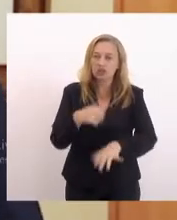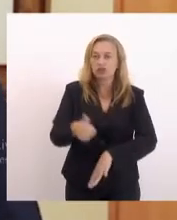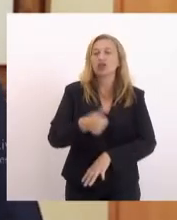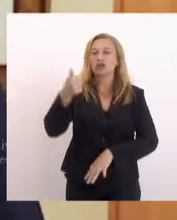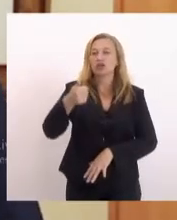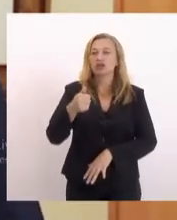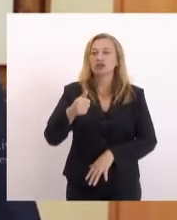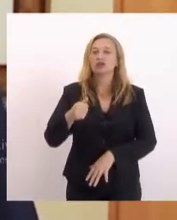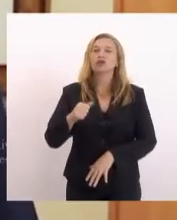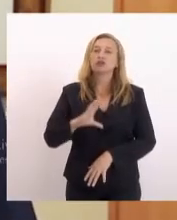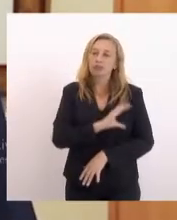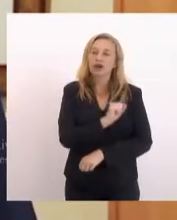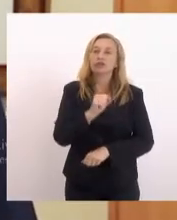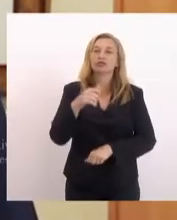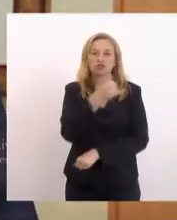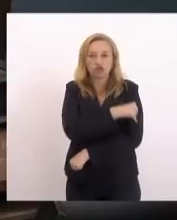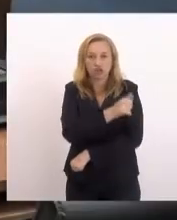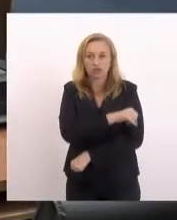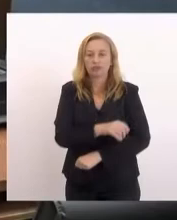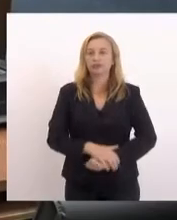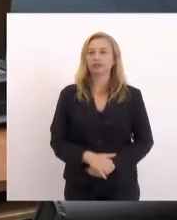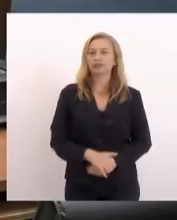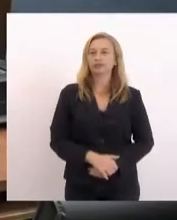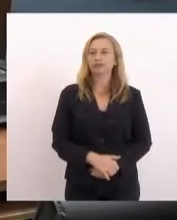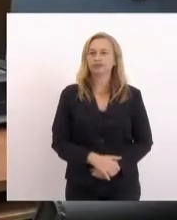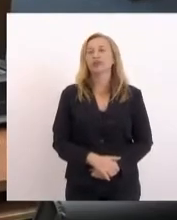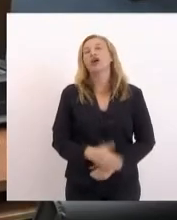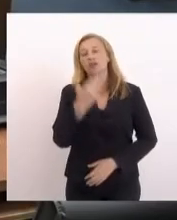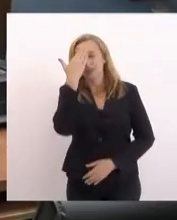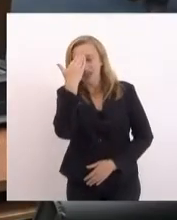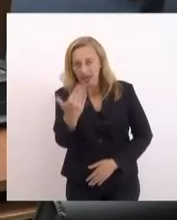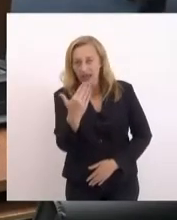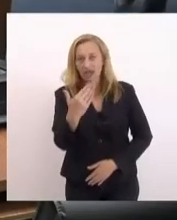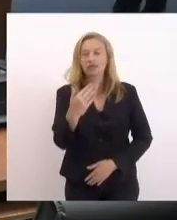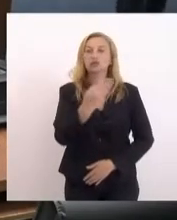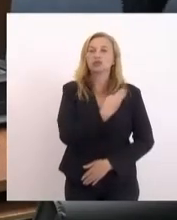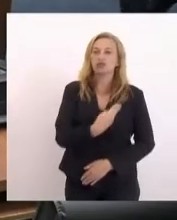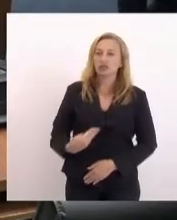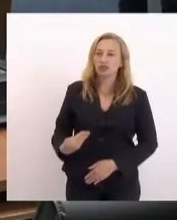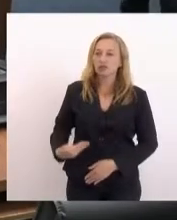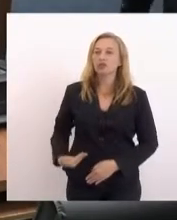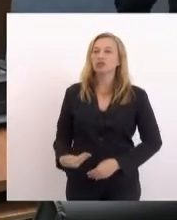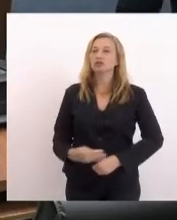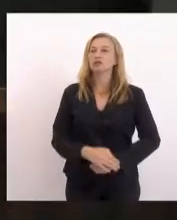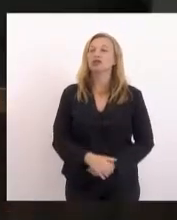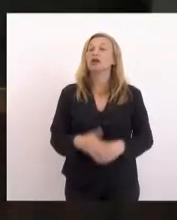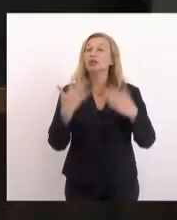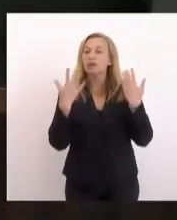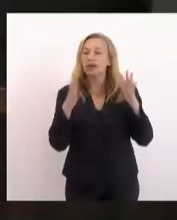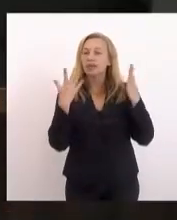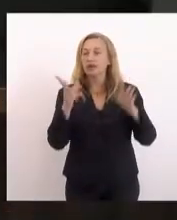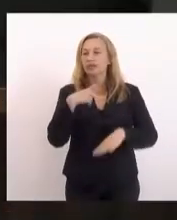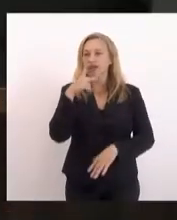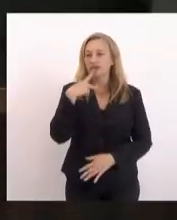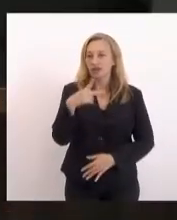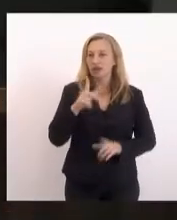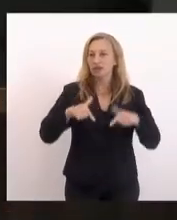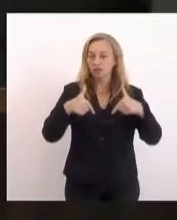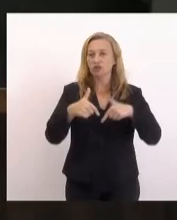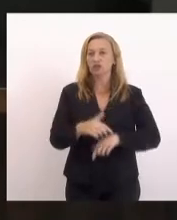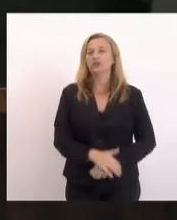tão amado Rio de Janeiro. Obrigado, governador. Parabéns pelas palavras e pelas